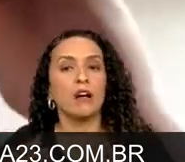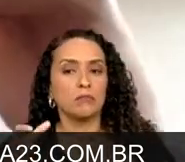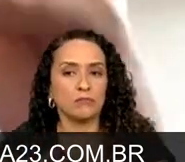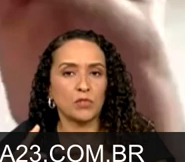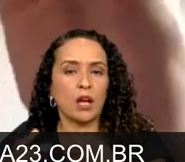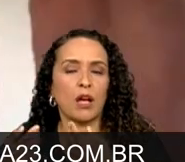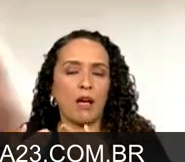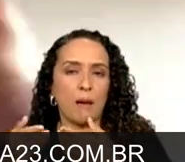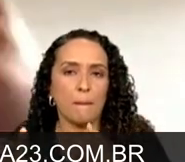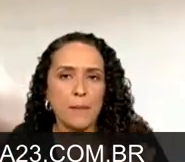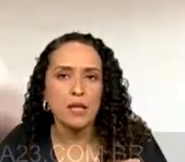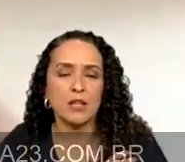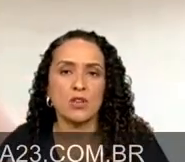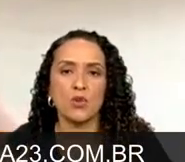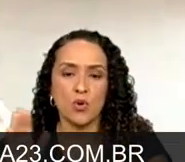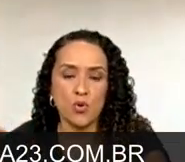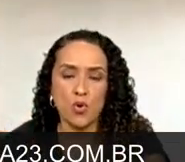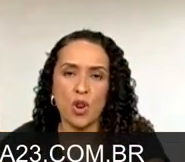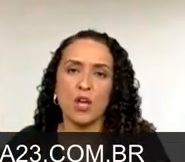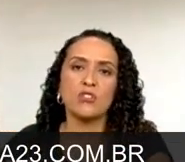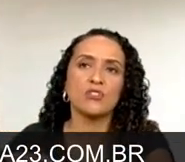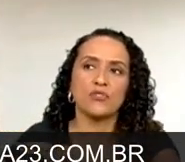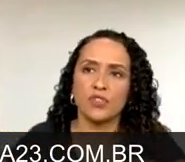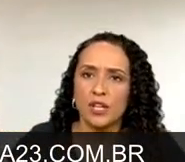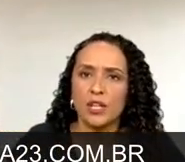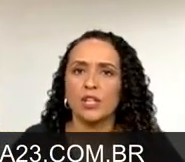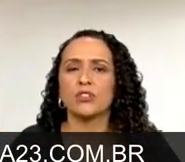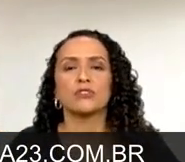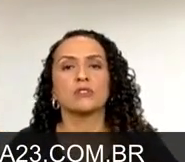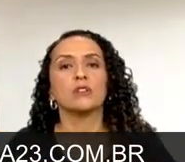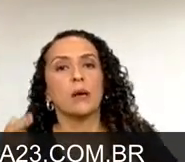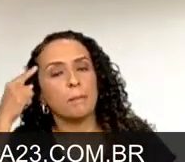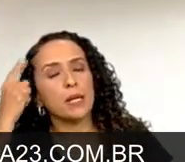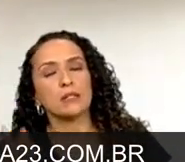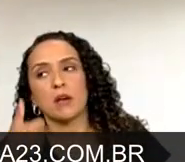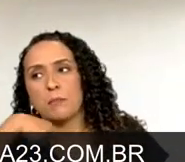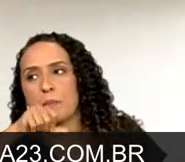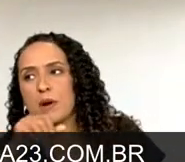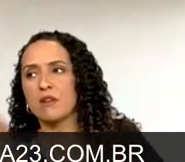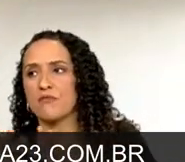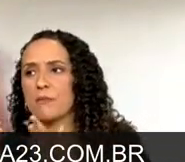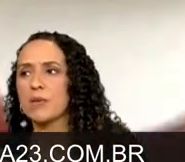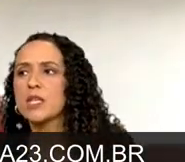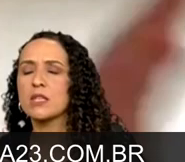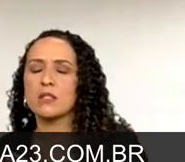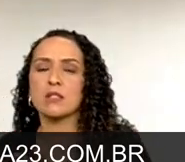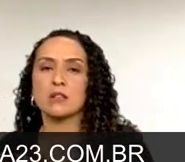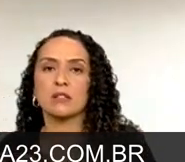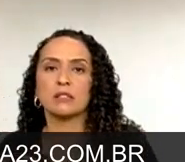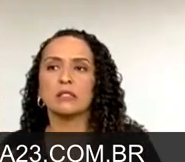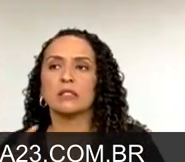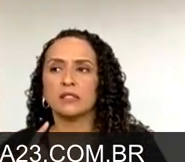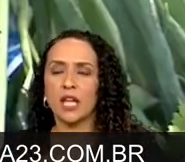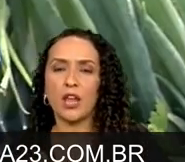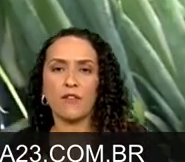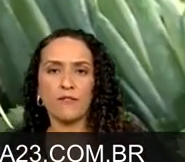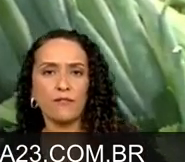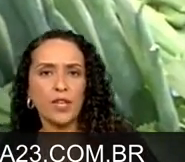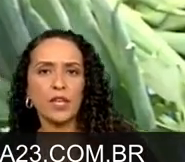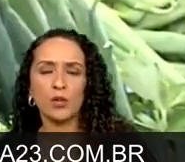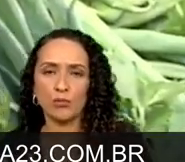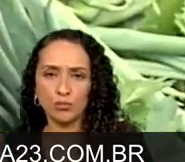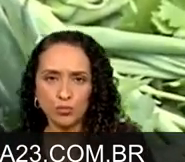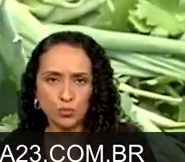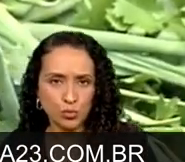estabelecimentos de venda de alimentos em horários alternativos, porque pensa bem, uma mãe de família, ela, além de ter seus filhos para